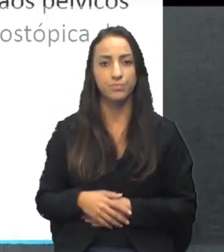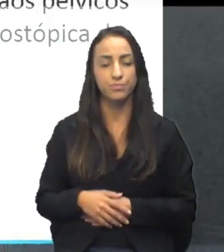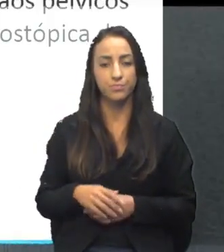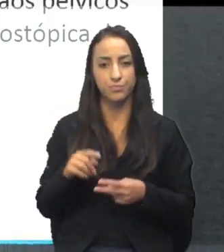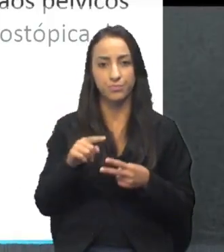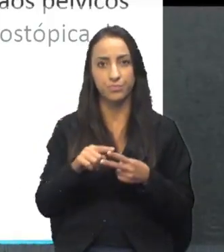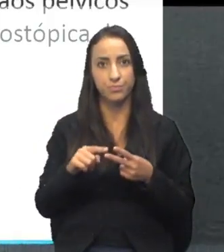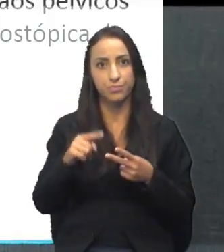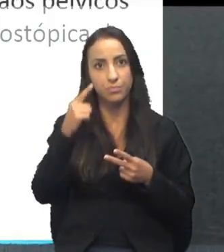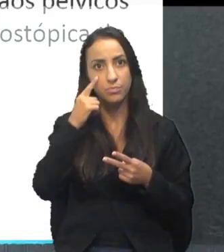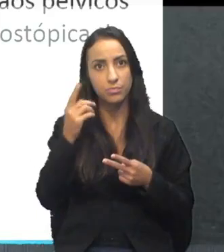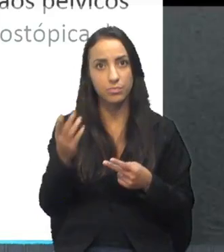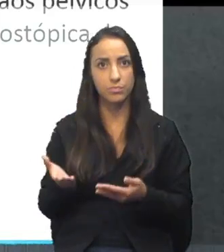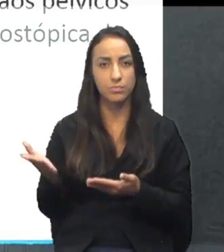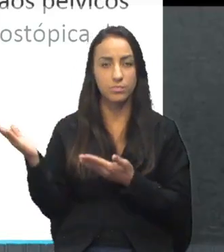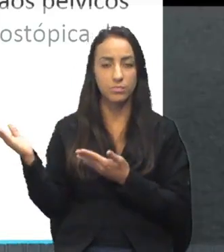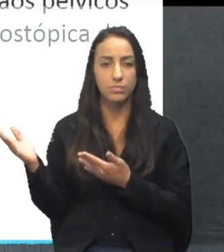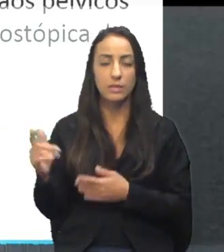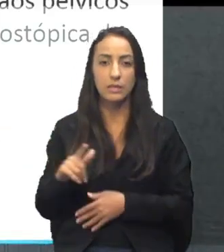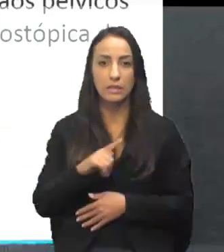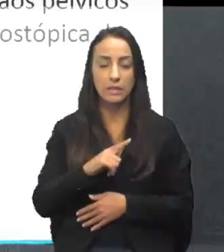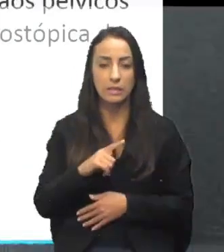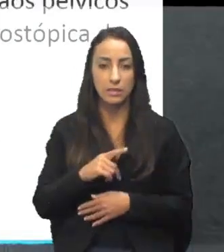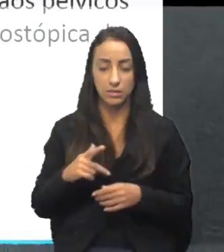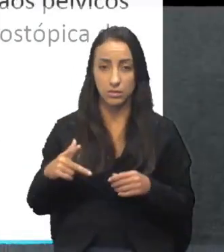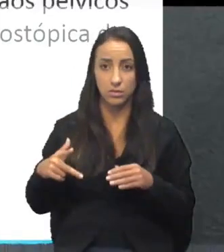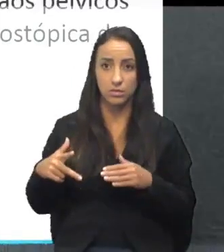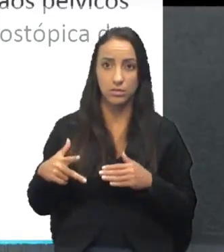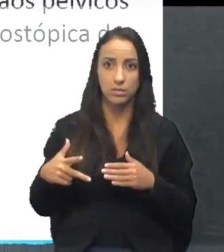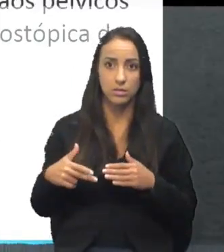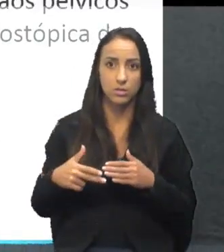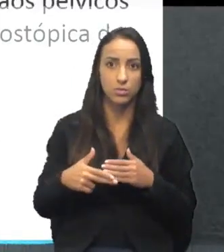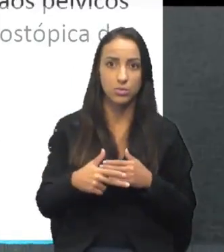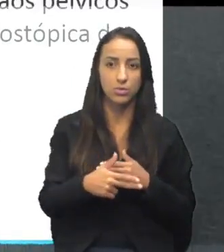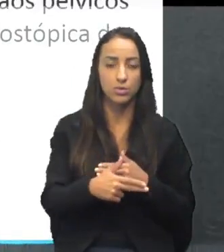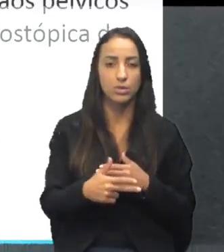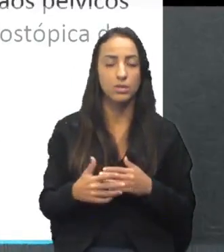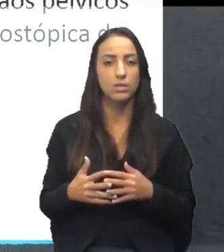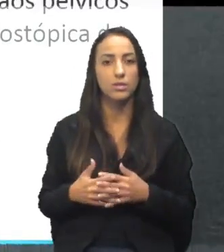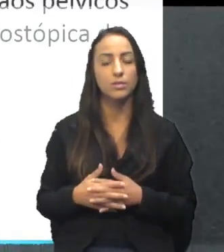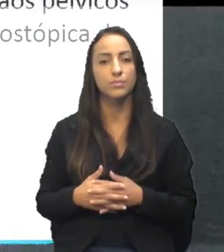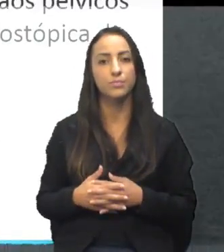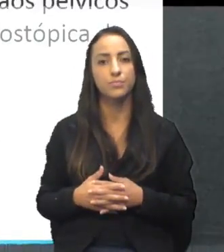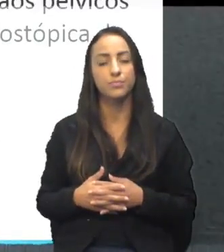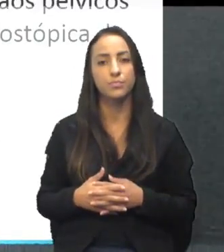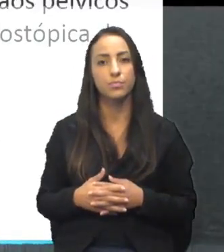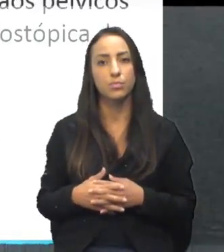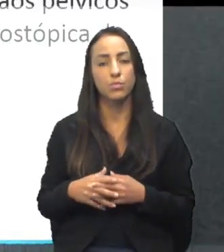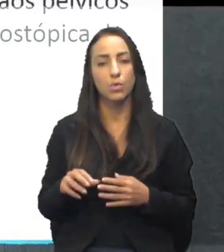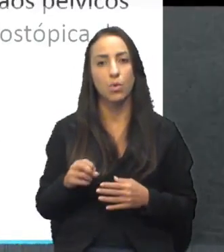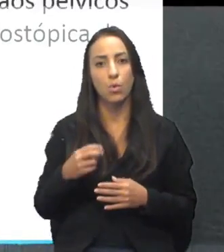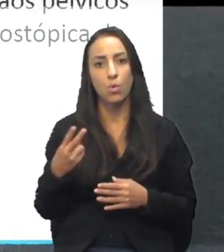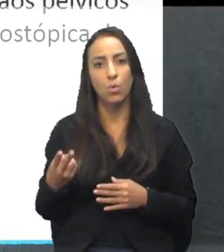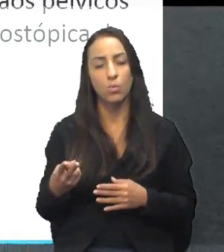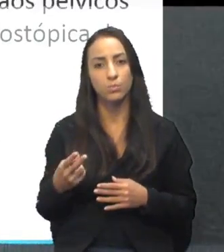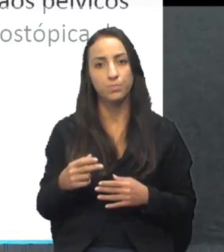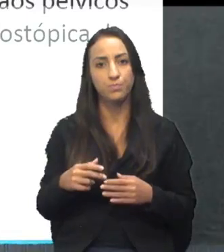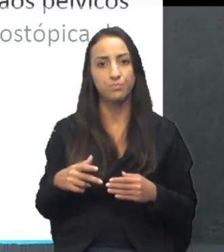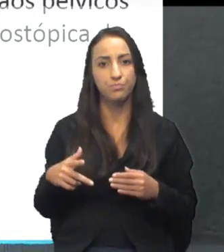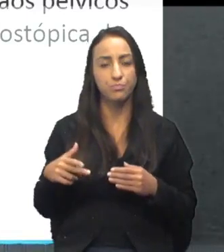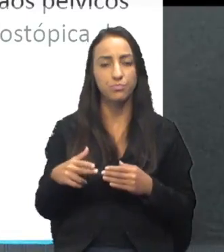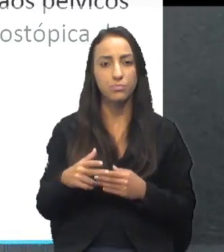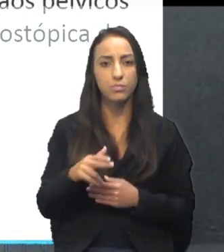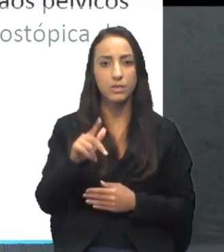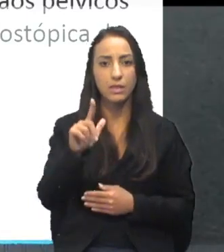duas situações, em que há necessidade de fazer algum procedimento nos órgãos pélvicos ou numa